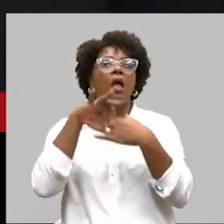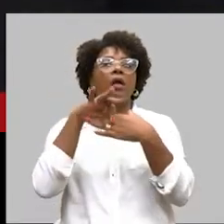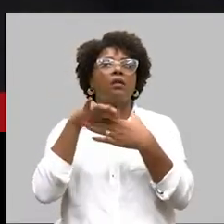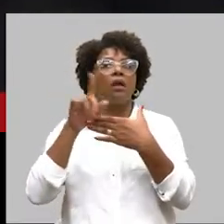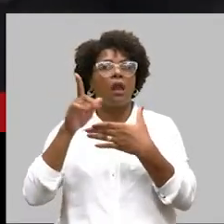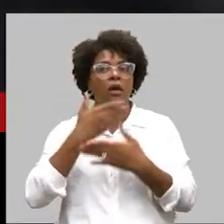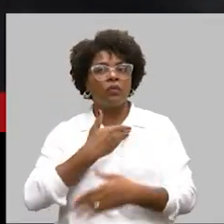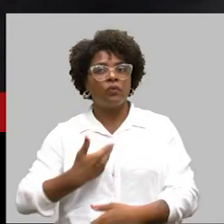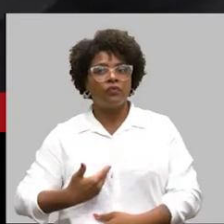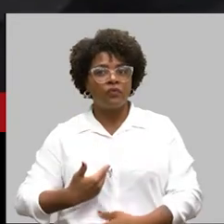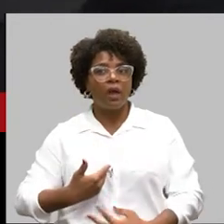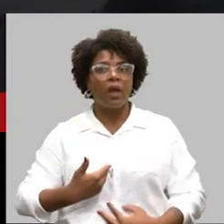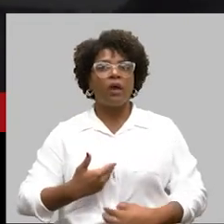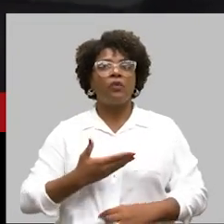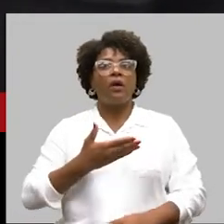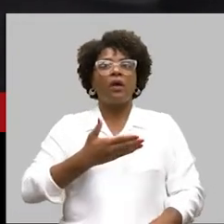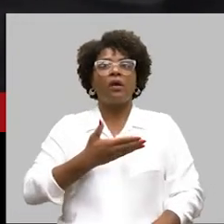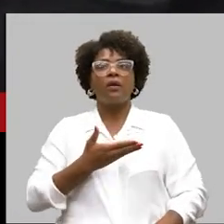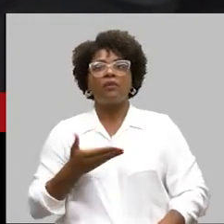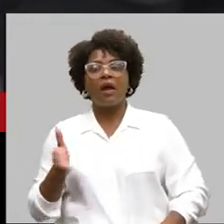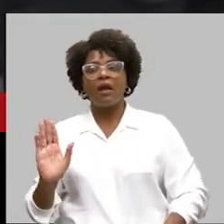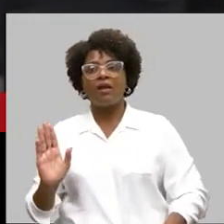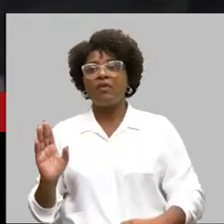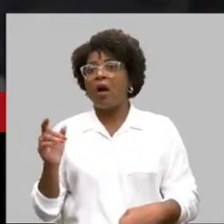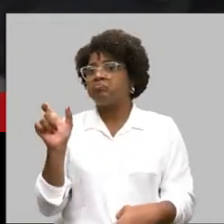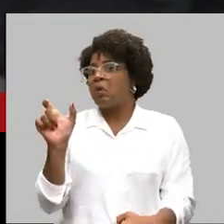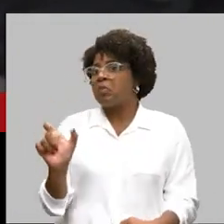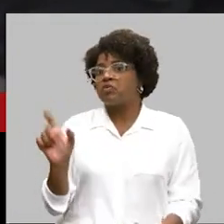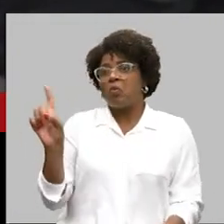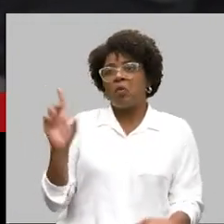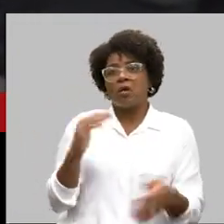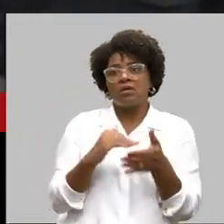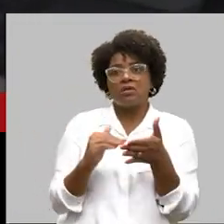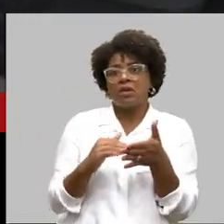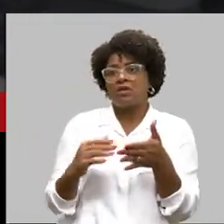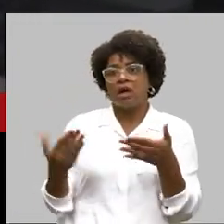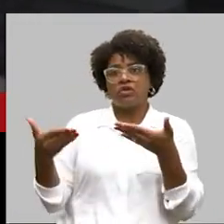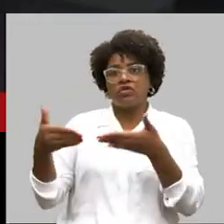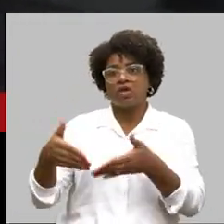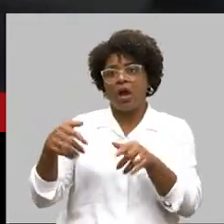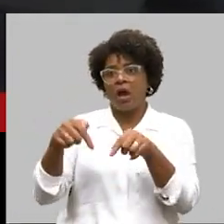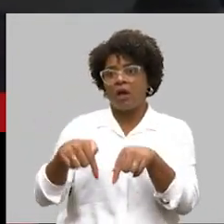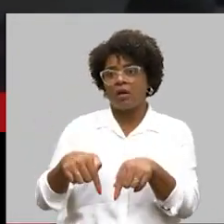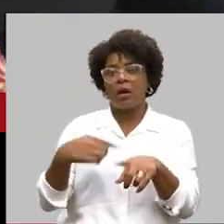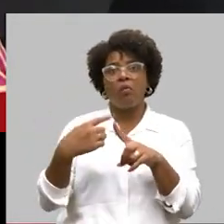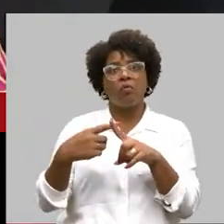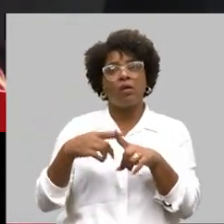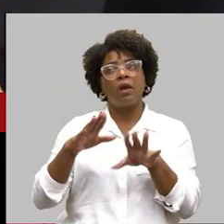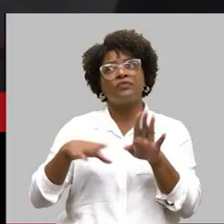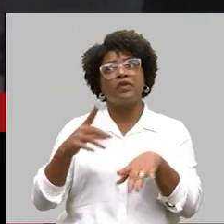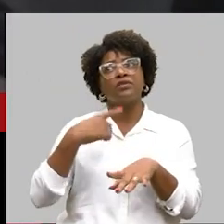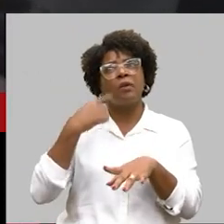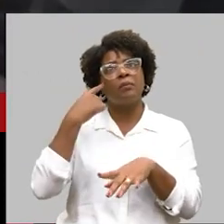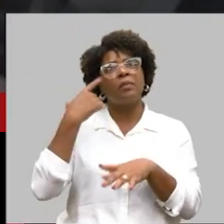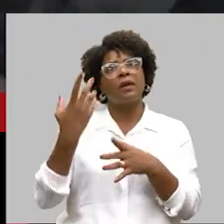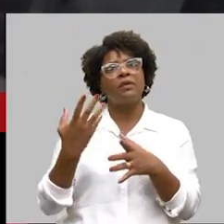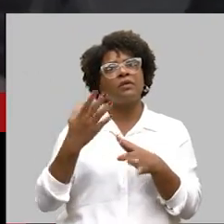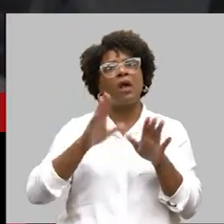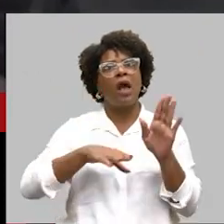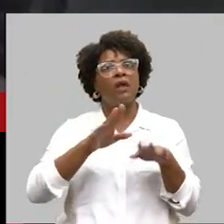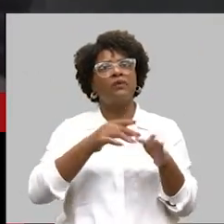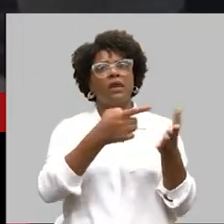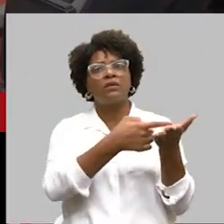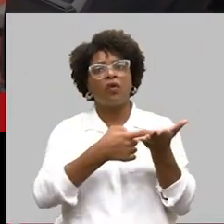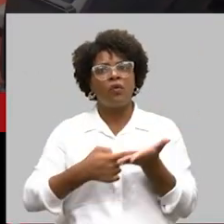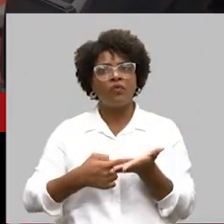mediar para alguém da secretaria aparecer por aqui né Eu sempre fico naquela naquela aquele pens Às vezes você convida o deputado Leleco para ir numa